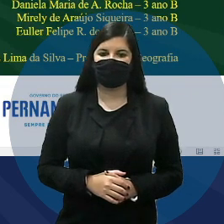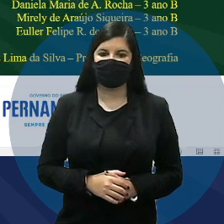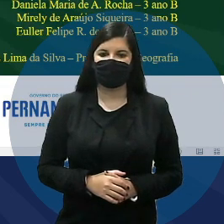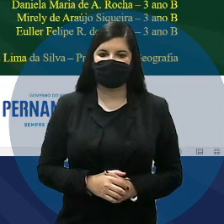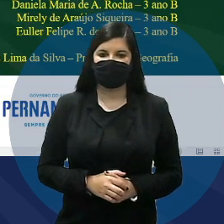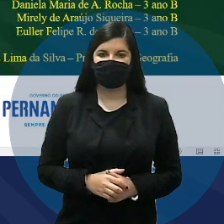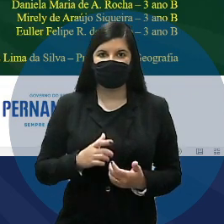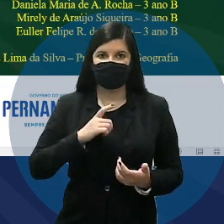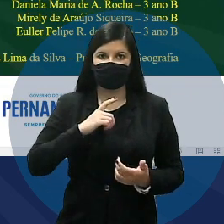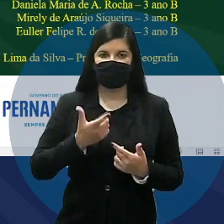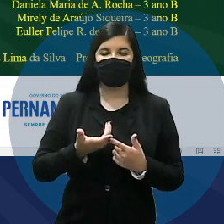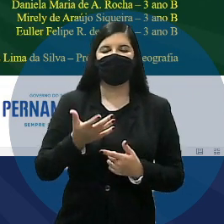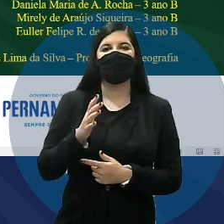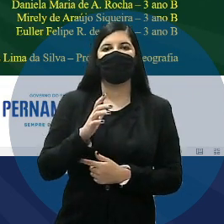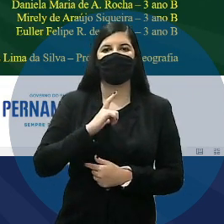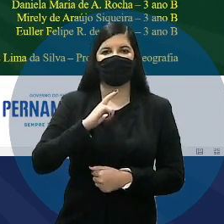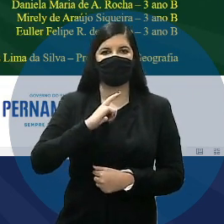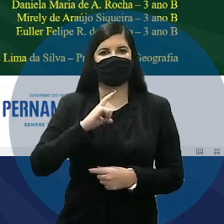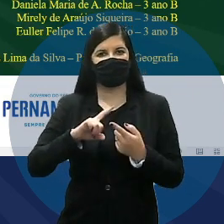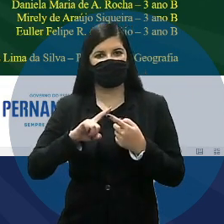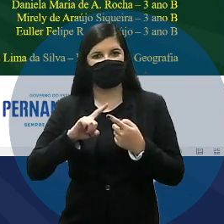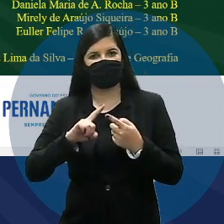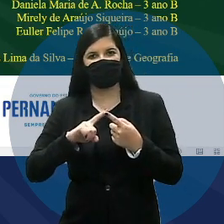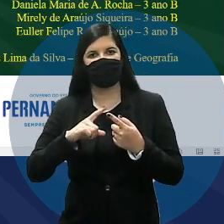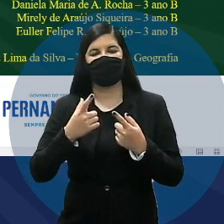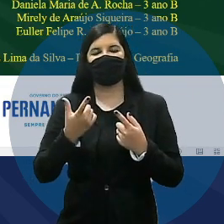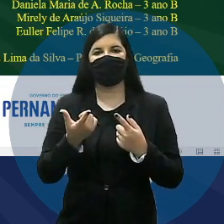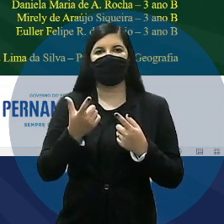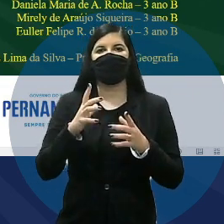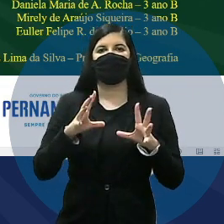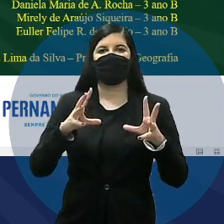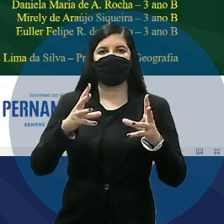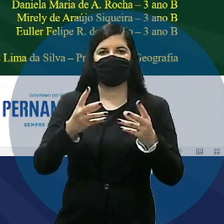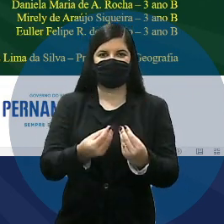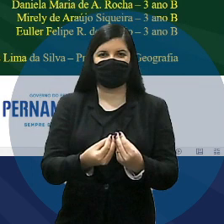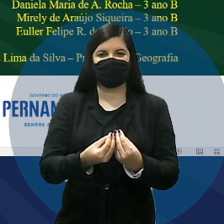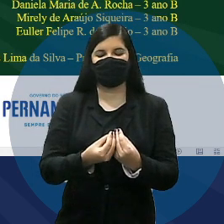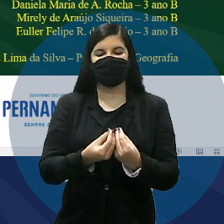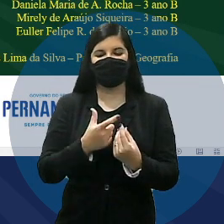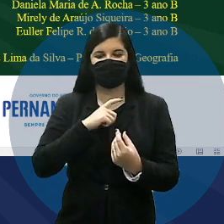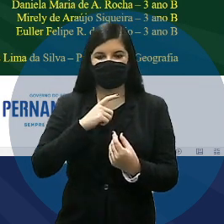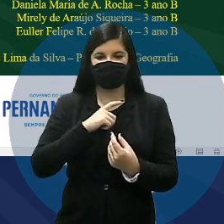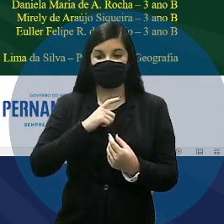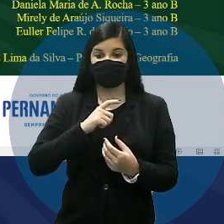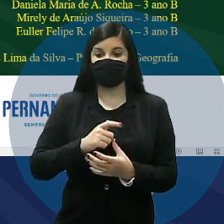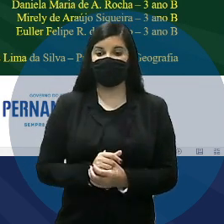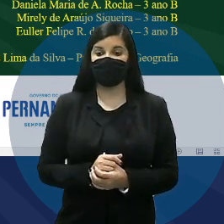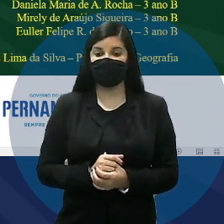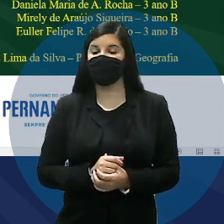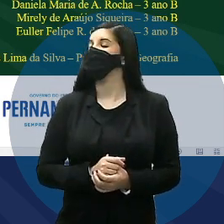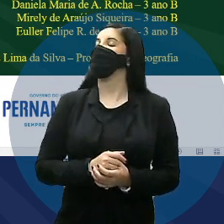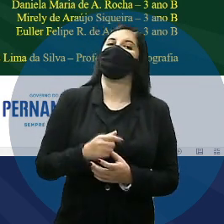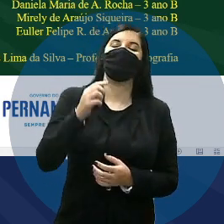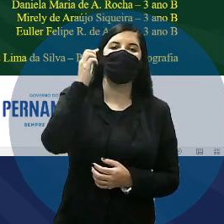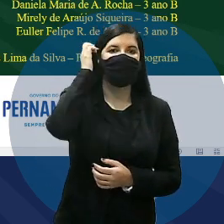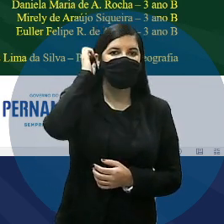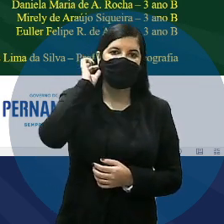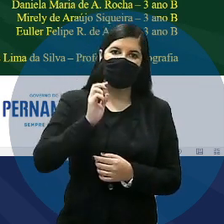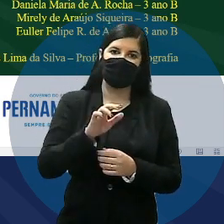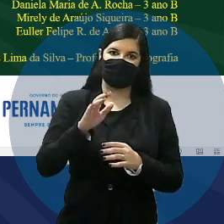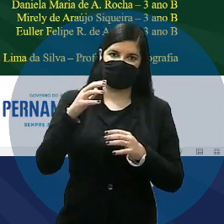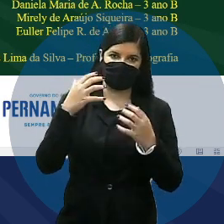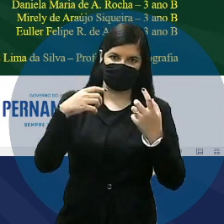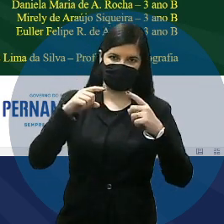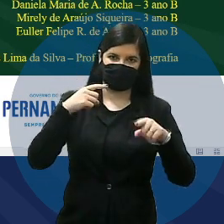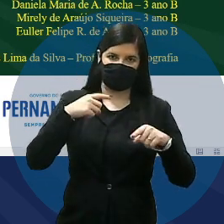Mas Capoeiras, ele está inserido nos domínios das bacias hidrográficas do Rio Uno, assim como diz a música de Jorge de Altiel, né? É